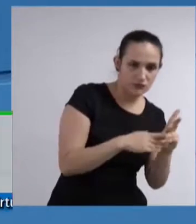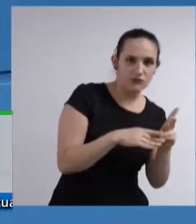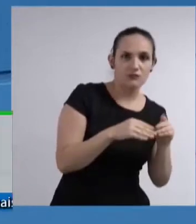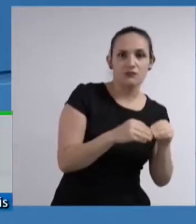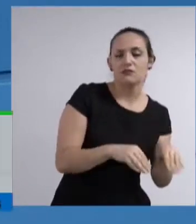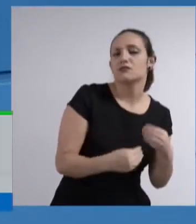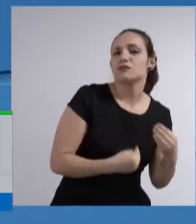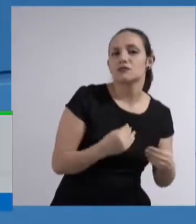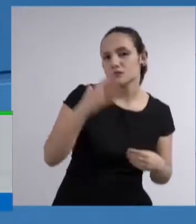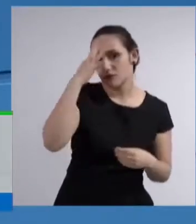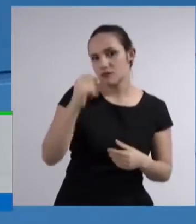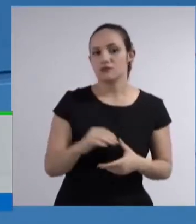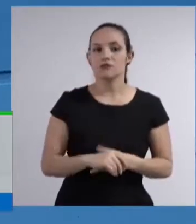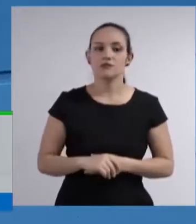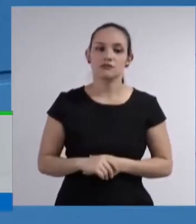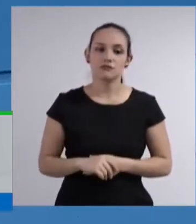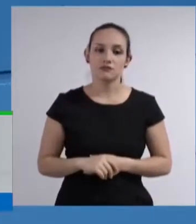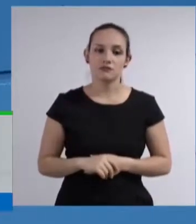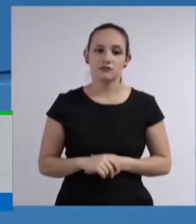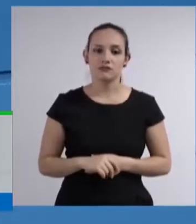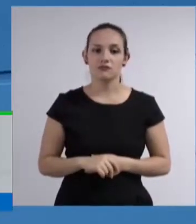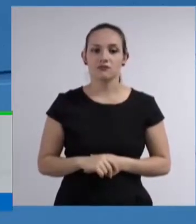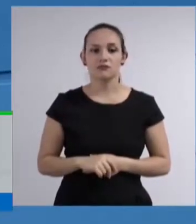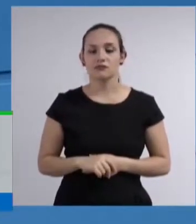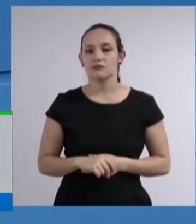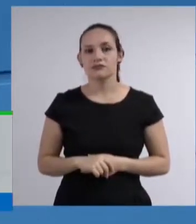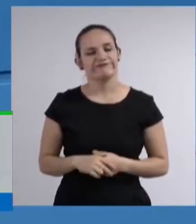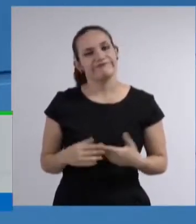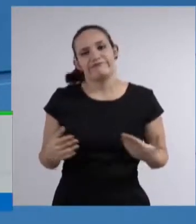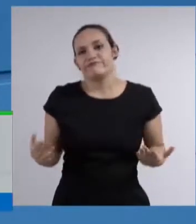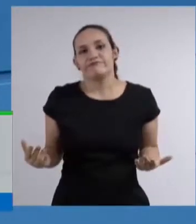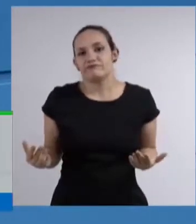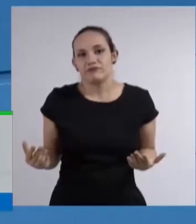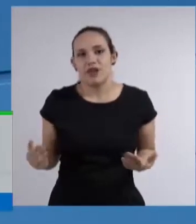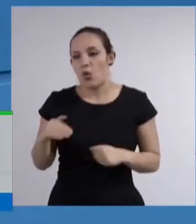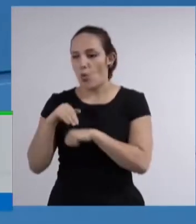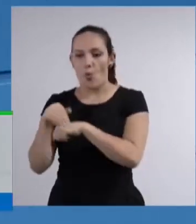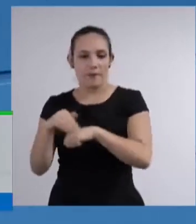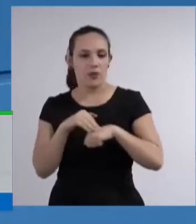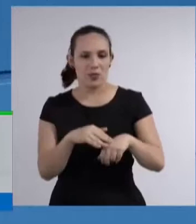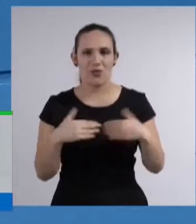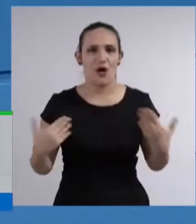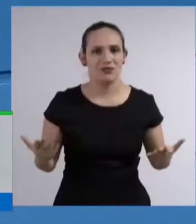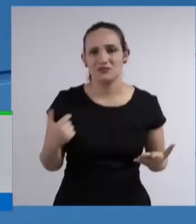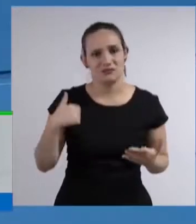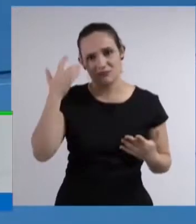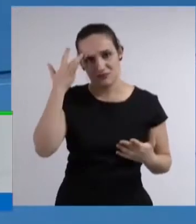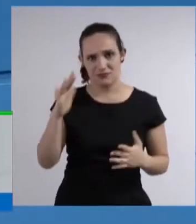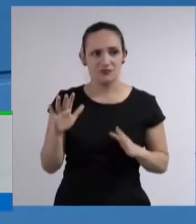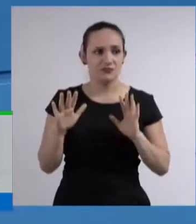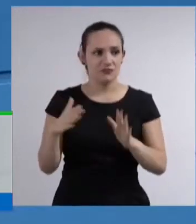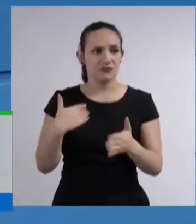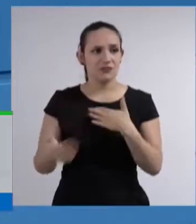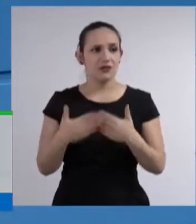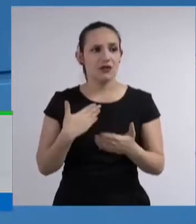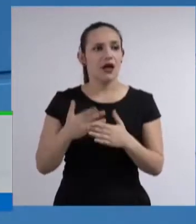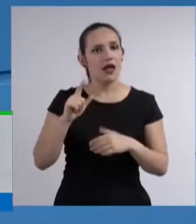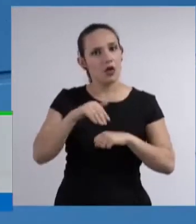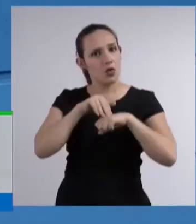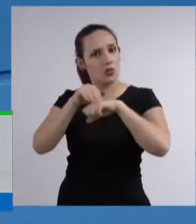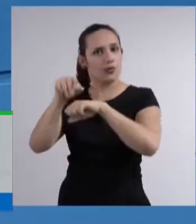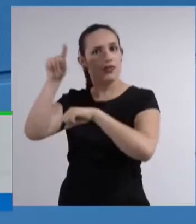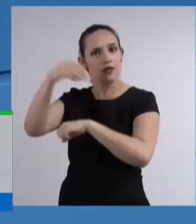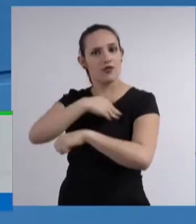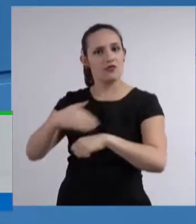como resolver isso? A culpabilidade não tem... Nós todos aqui, independente de partido, todos nós sabemos, é do governo